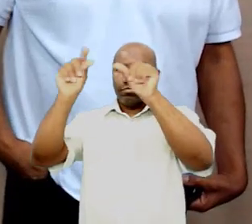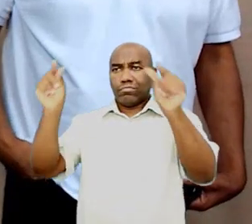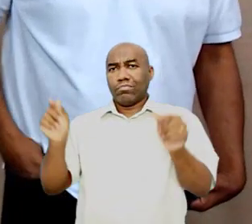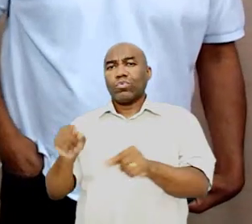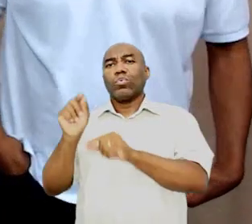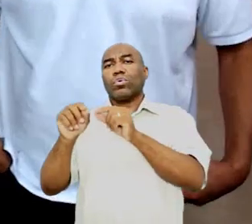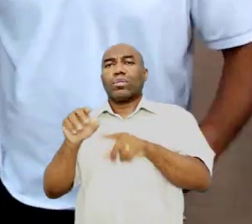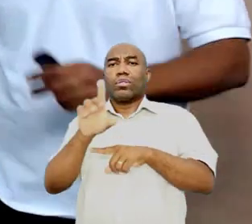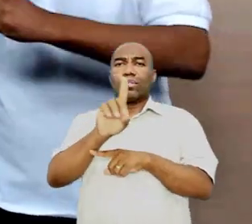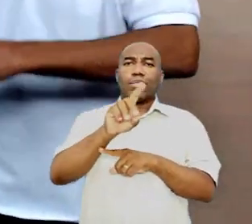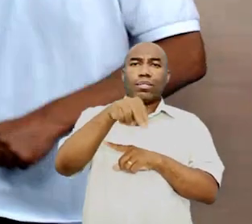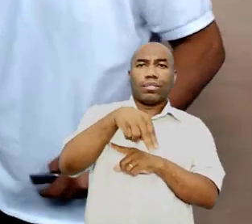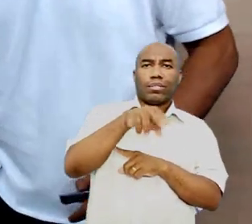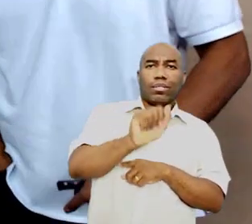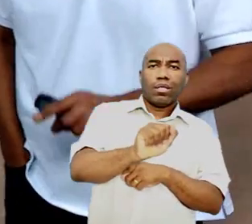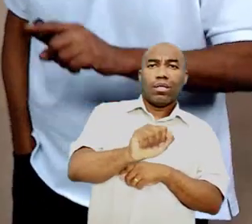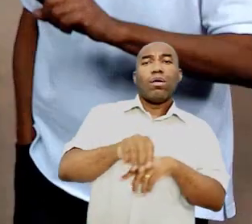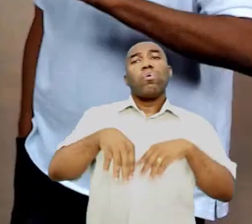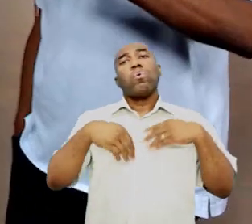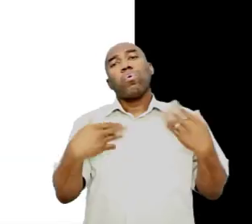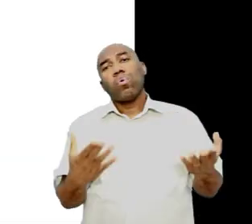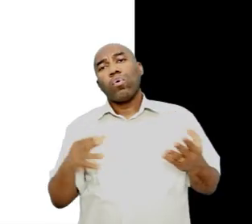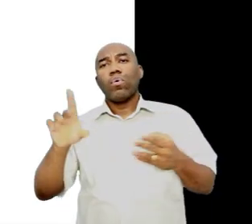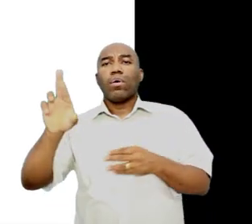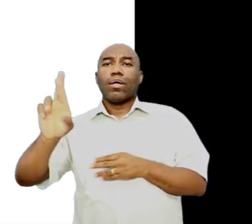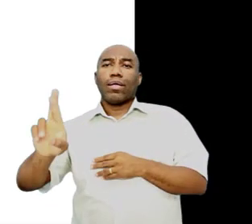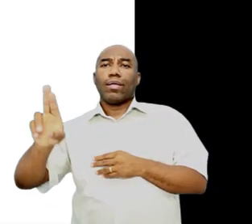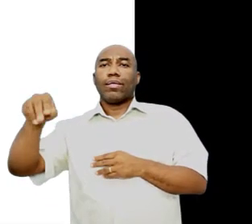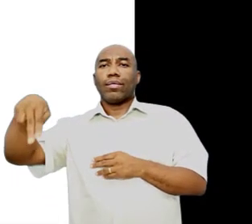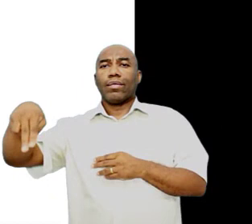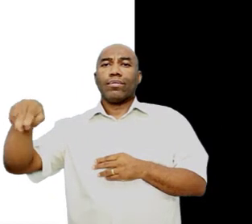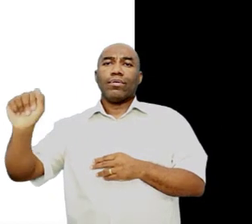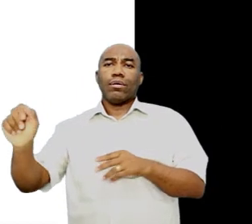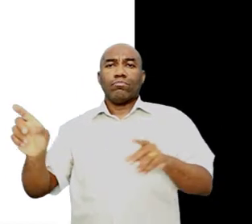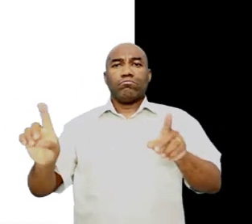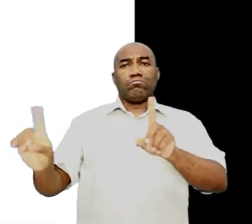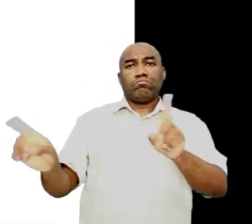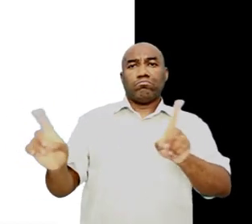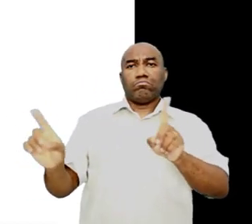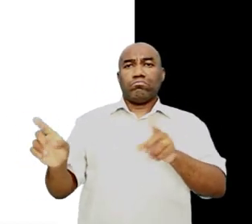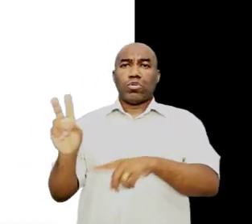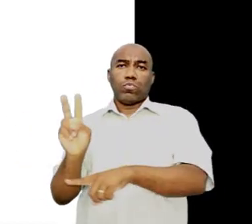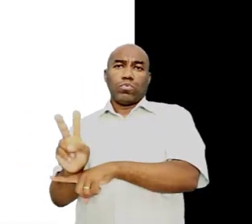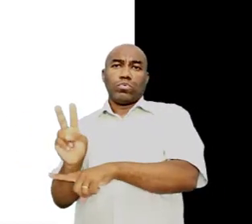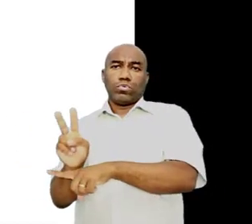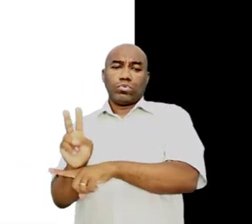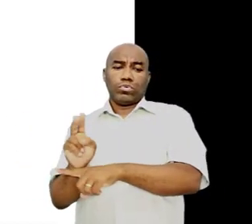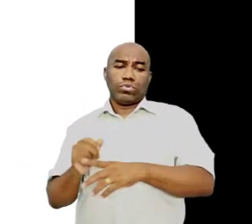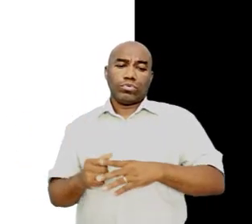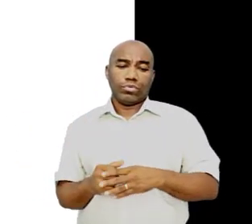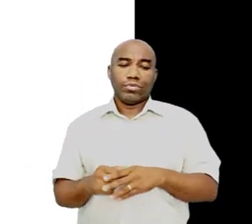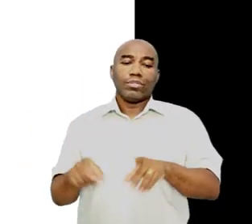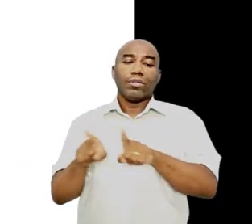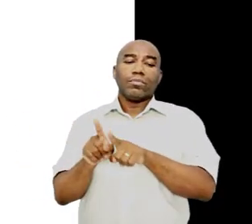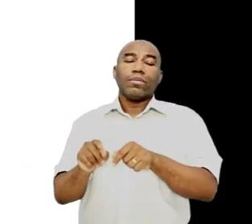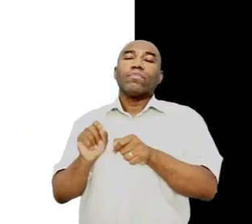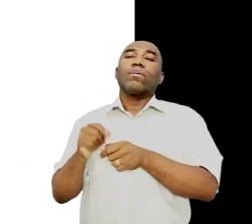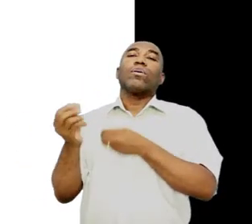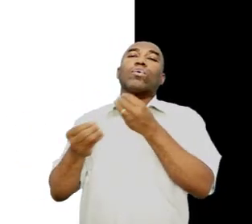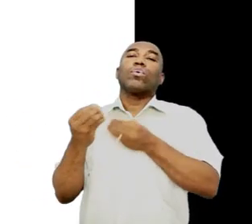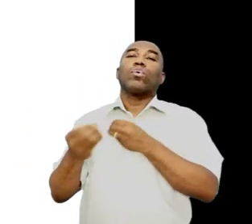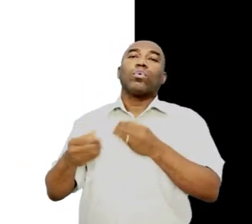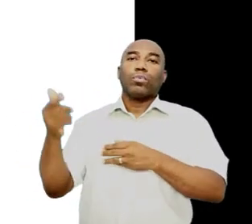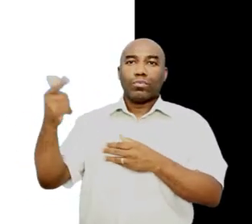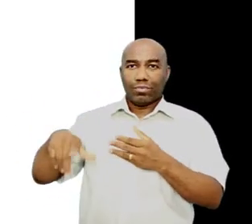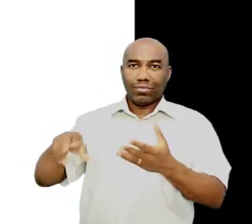RNA. Outro, ele é importante também, sabe por quê? Para fazer o empacotamento, que nós